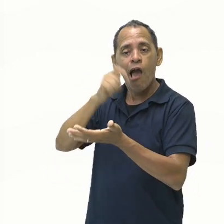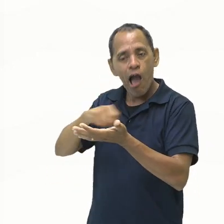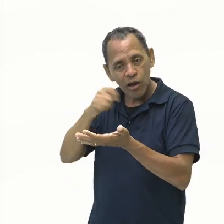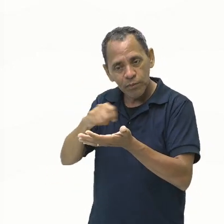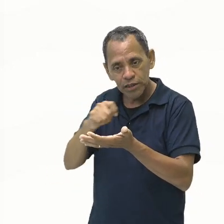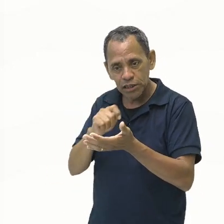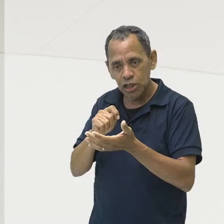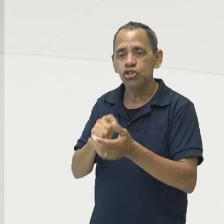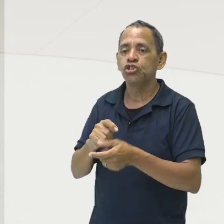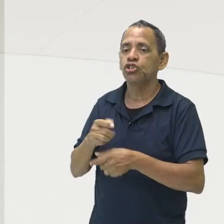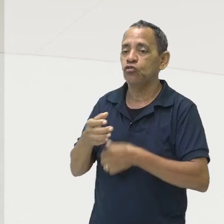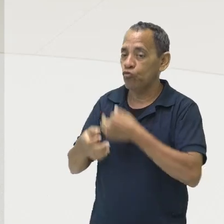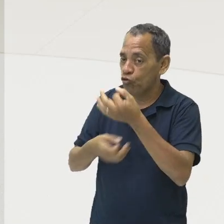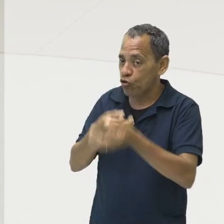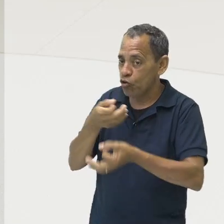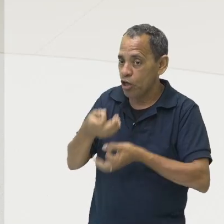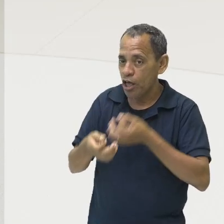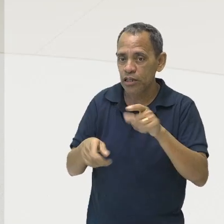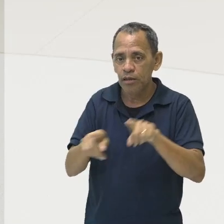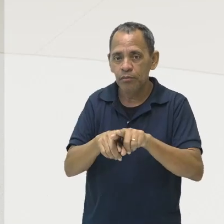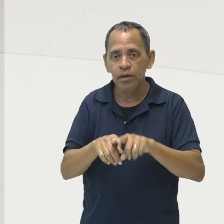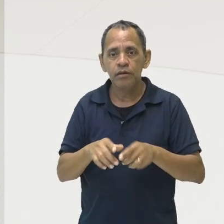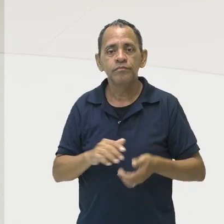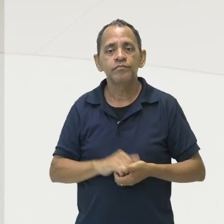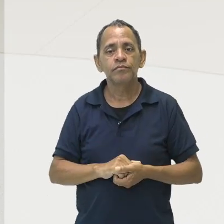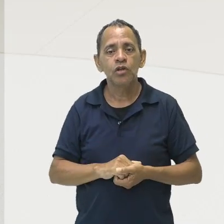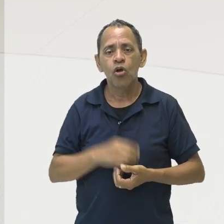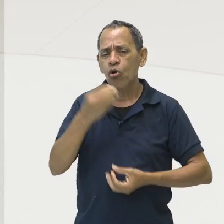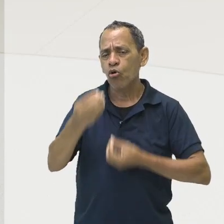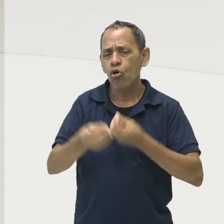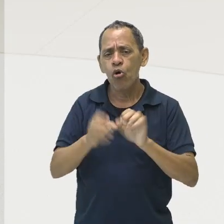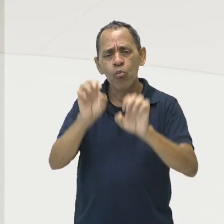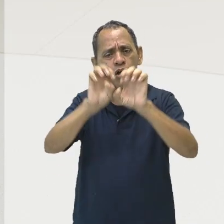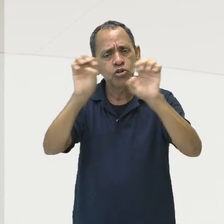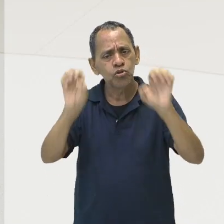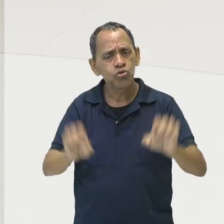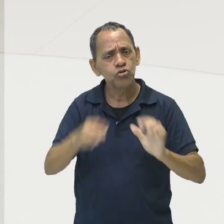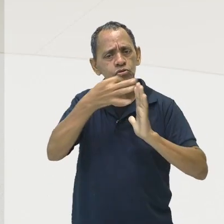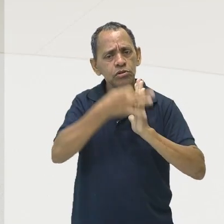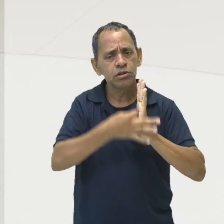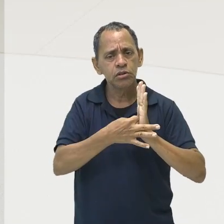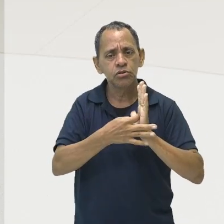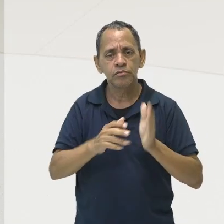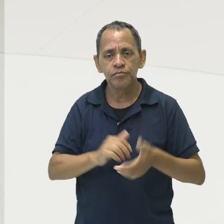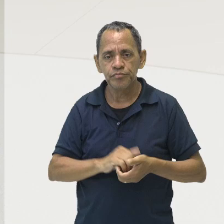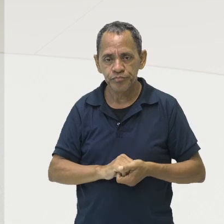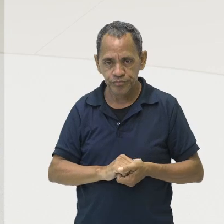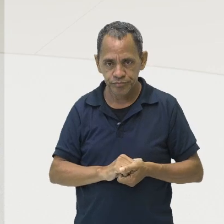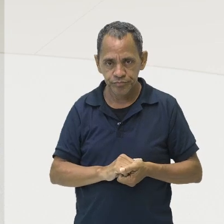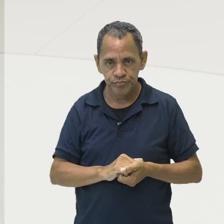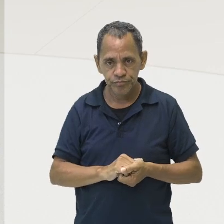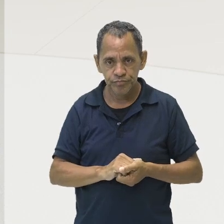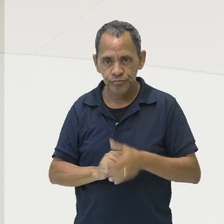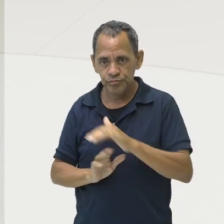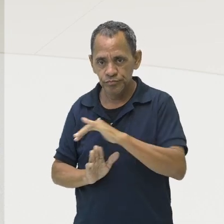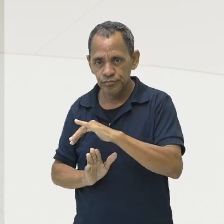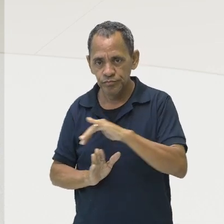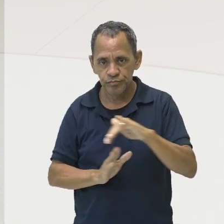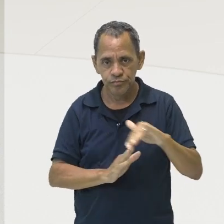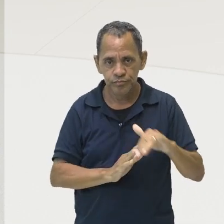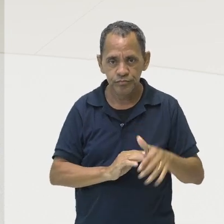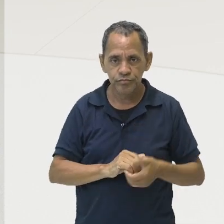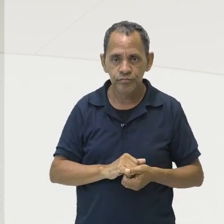Muito bem. Então, nós vamos ver agora a estrutura desse texto, tá? Do texto